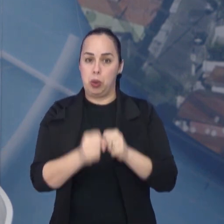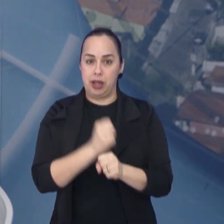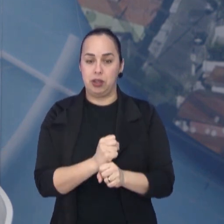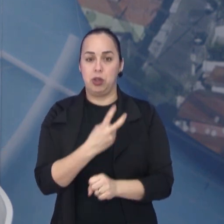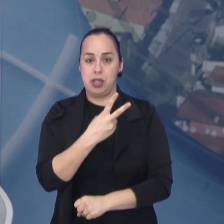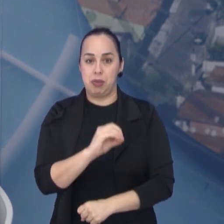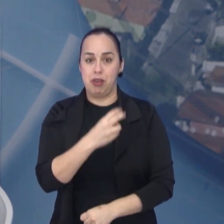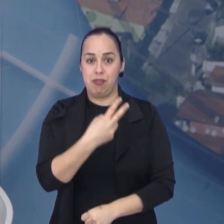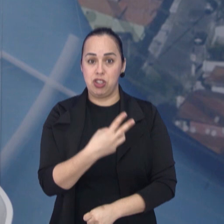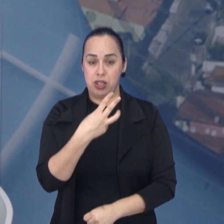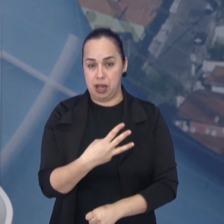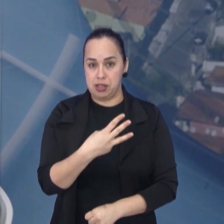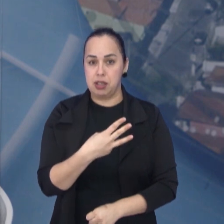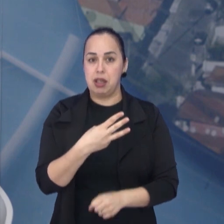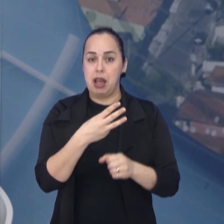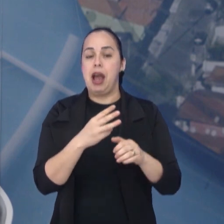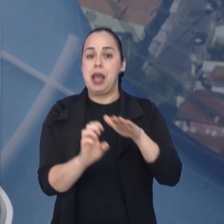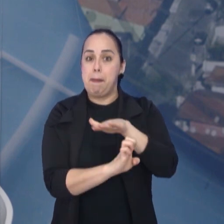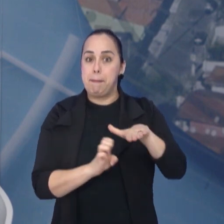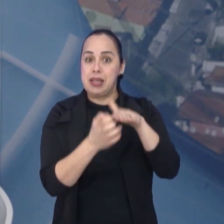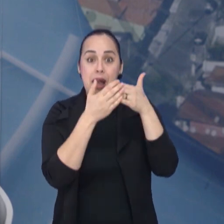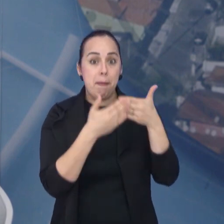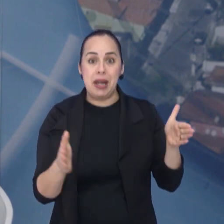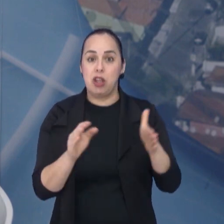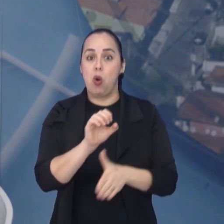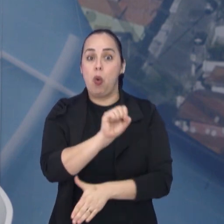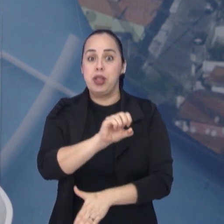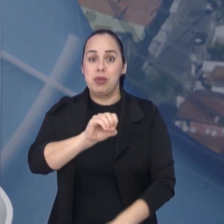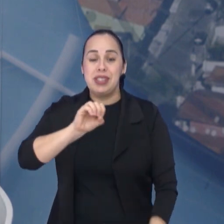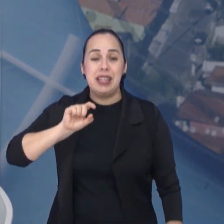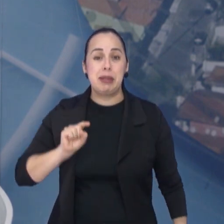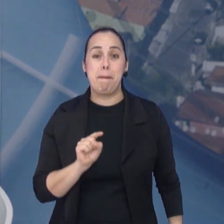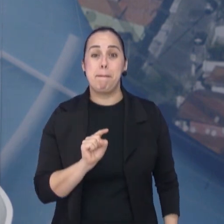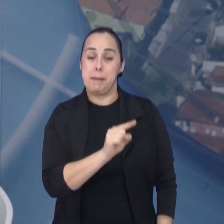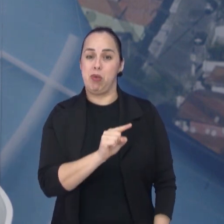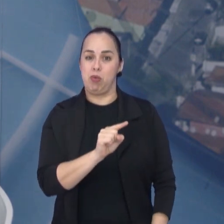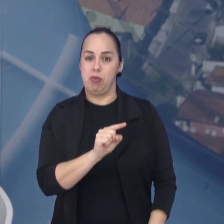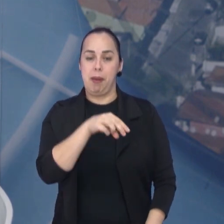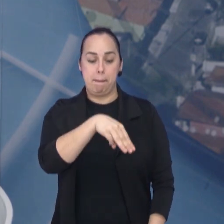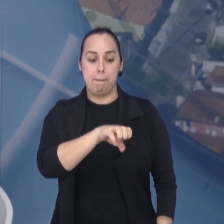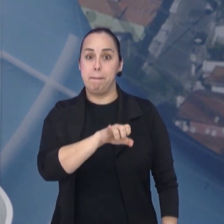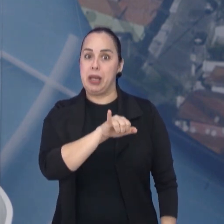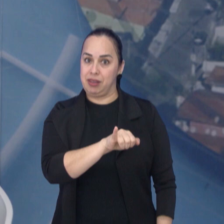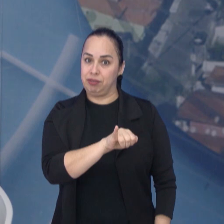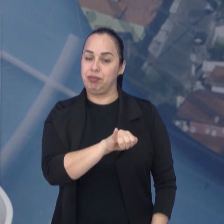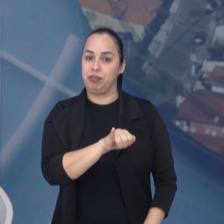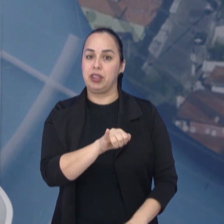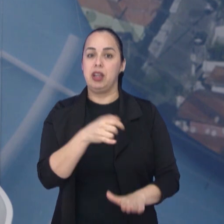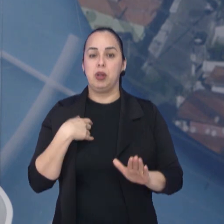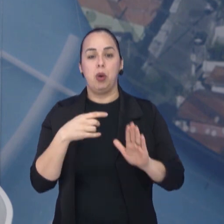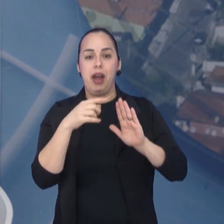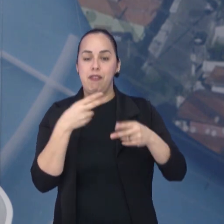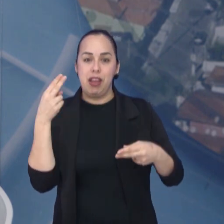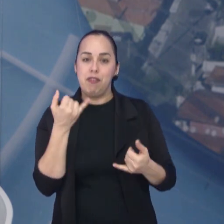o Brasil registrou a abertura de mais de 800 mil micro e pequenas empresas, segundo o próprio